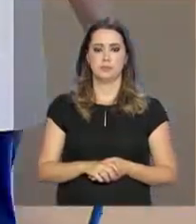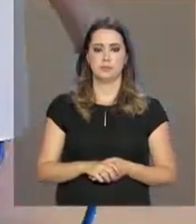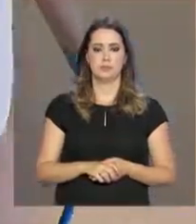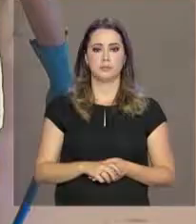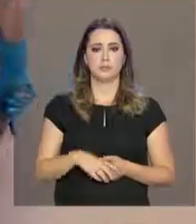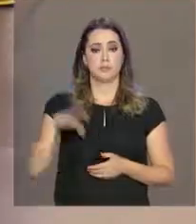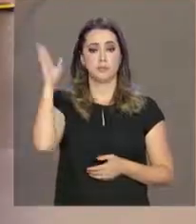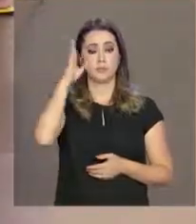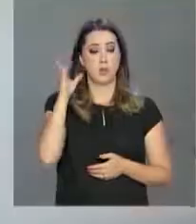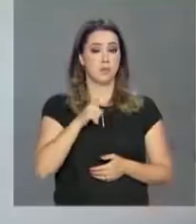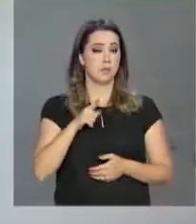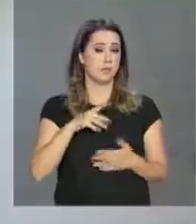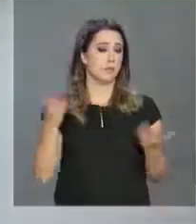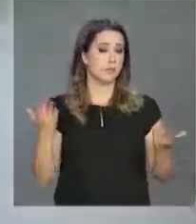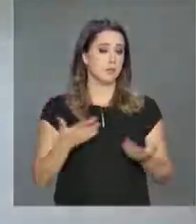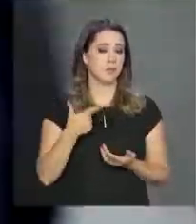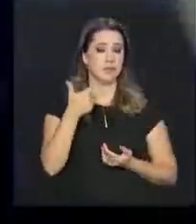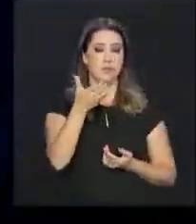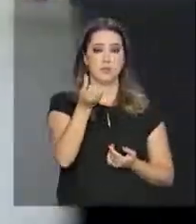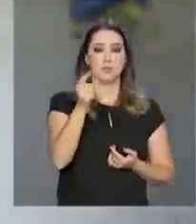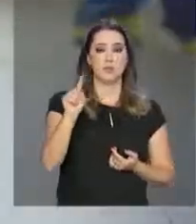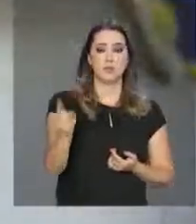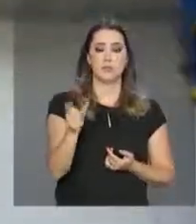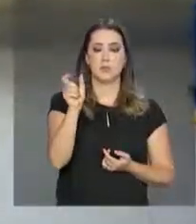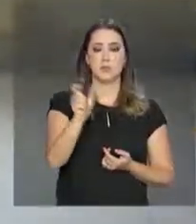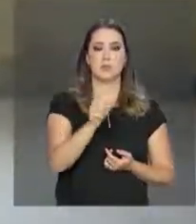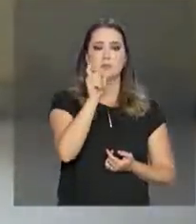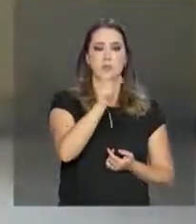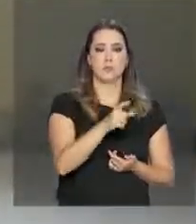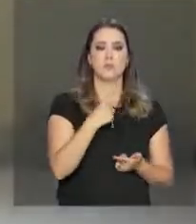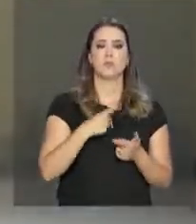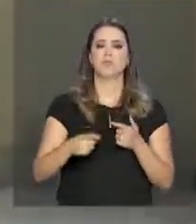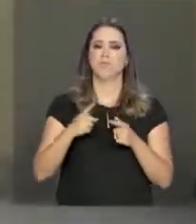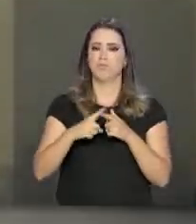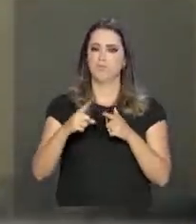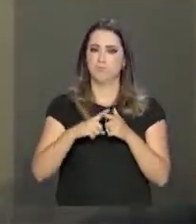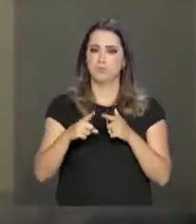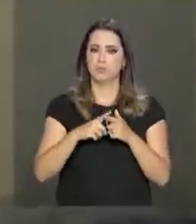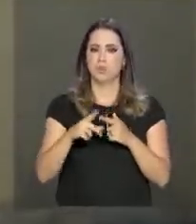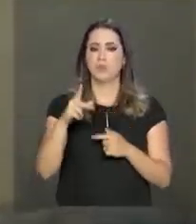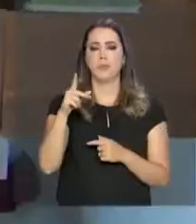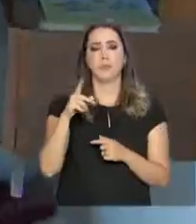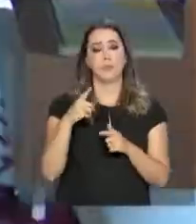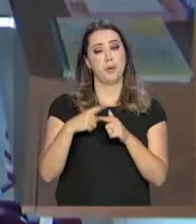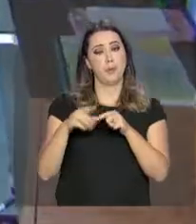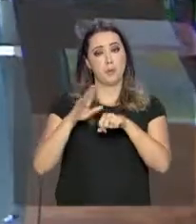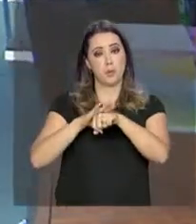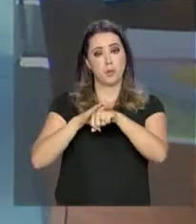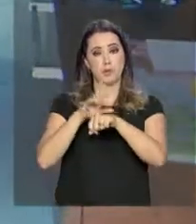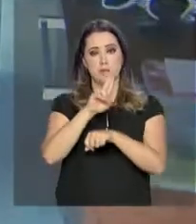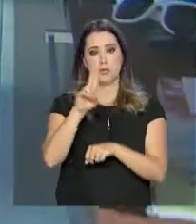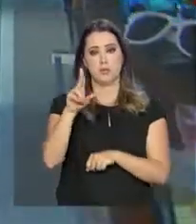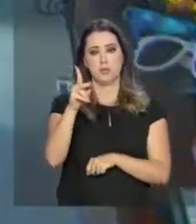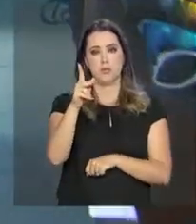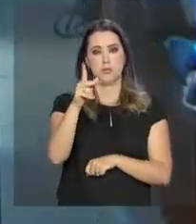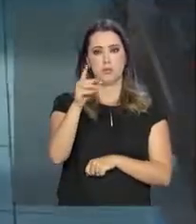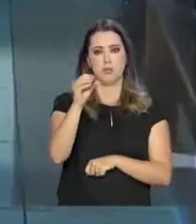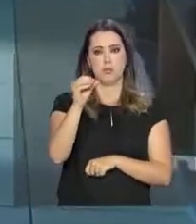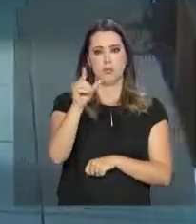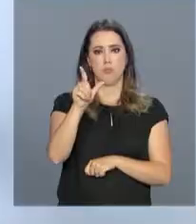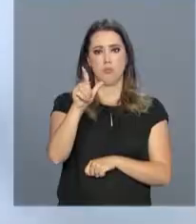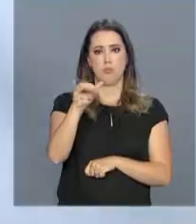o brasil tem hoje 26 mil pessoas com sequelas causadas pela política uma delas é um atleta